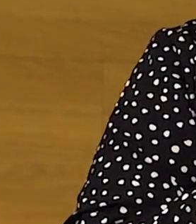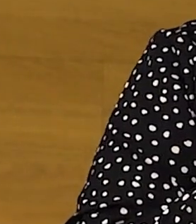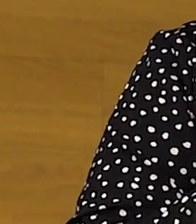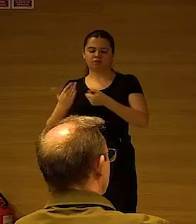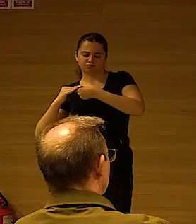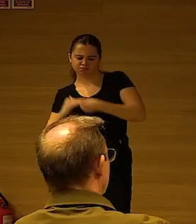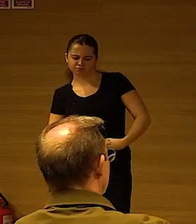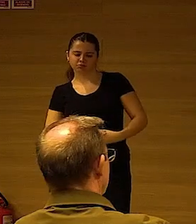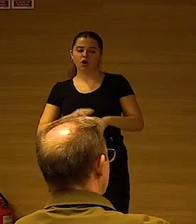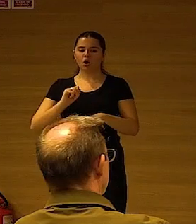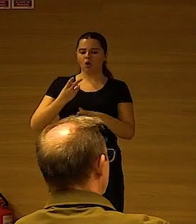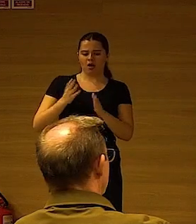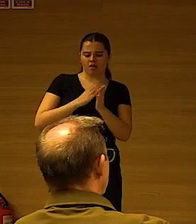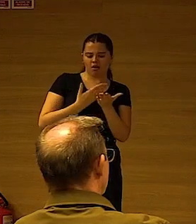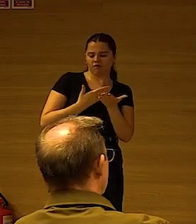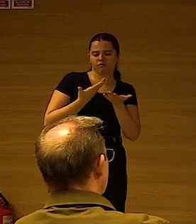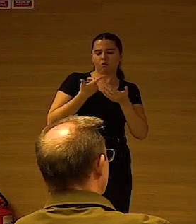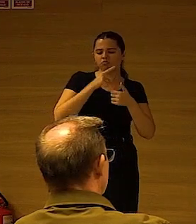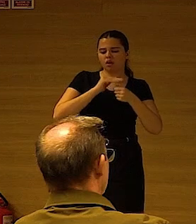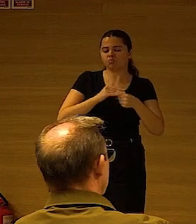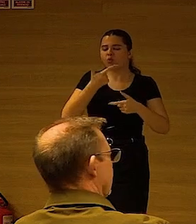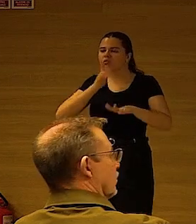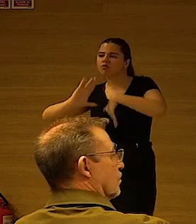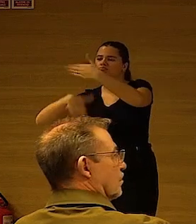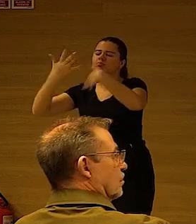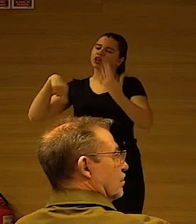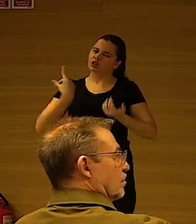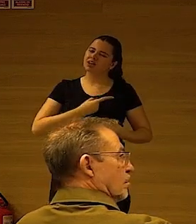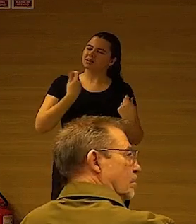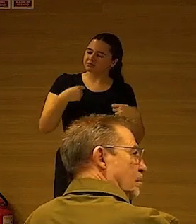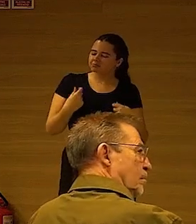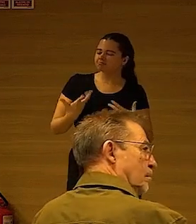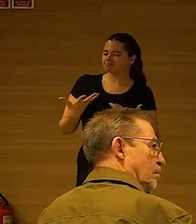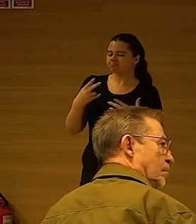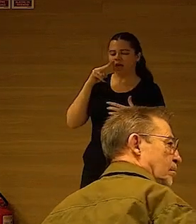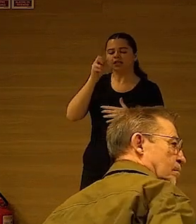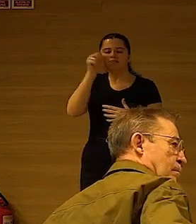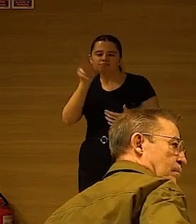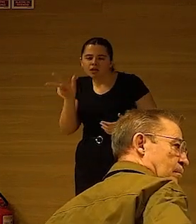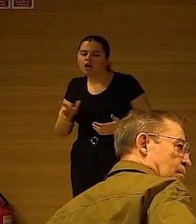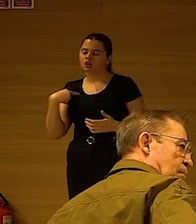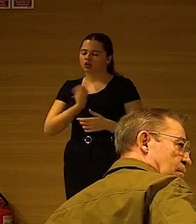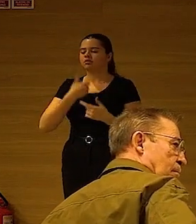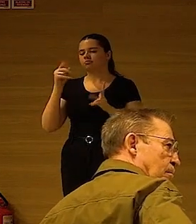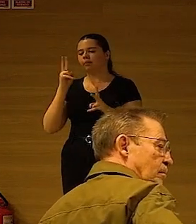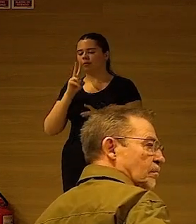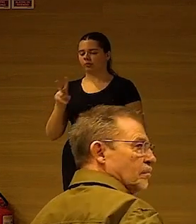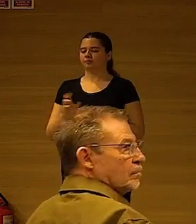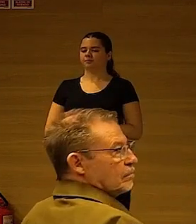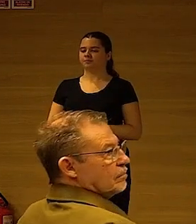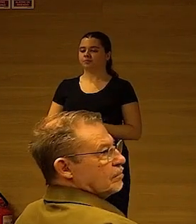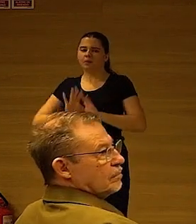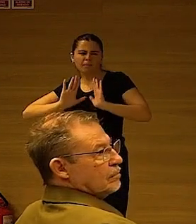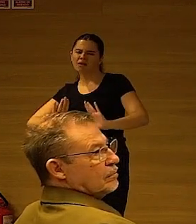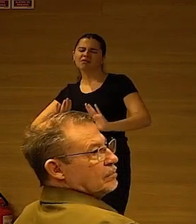essas pessoas não estão chegando como poderiam chegar. E aí, isso também, eu estou sempre de olho nisso, assim.